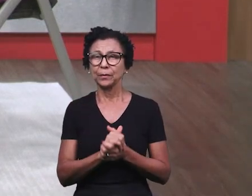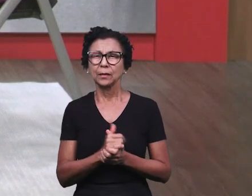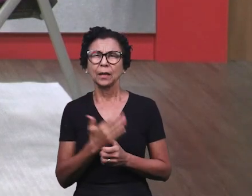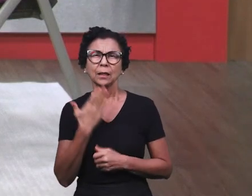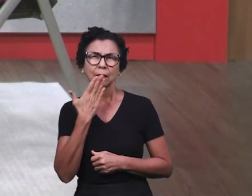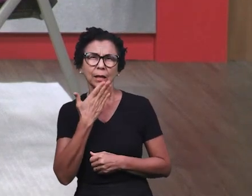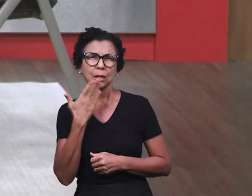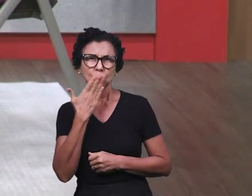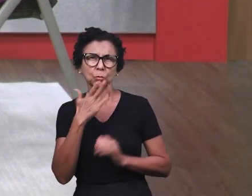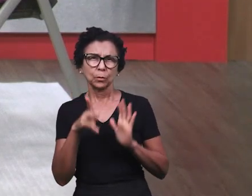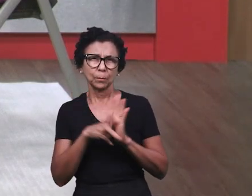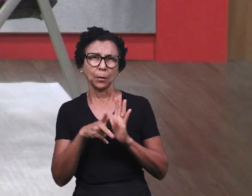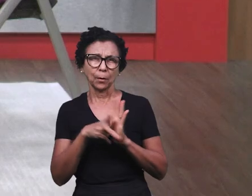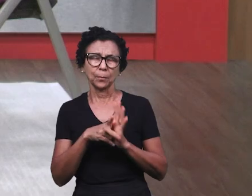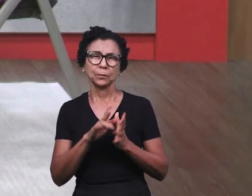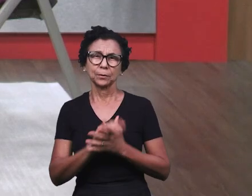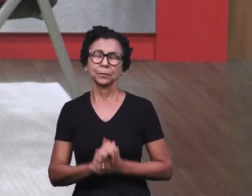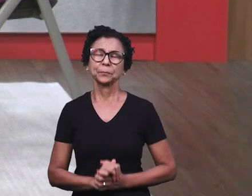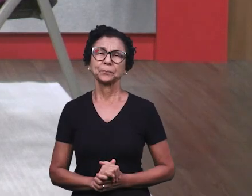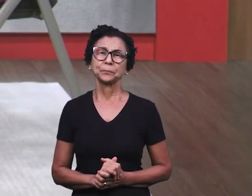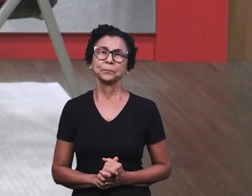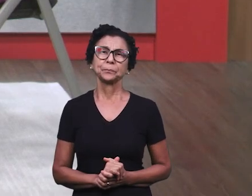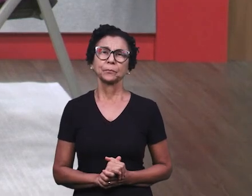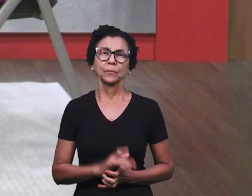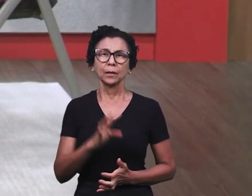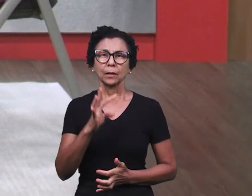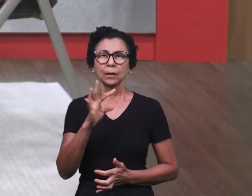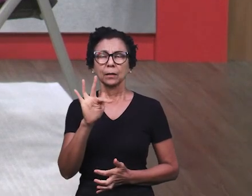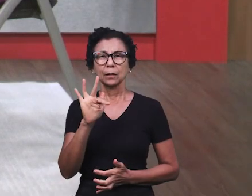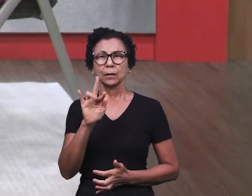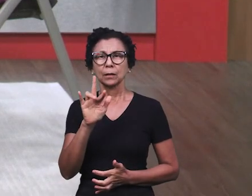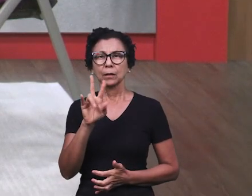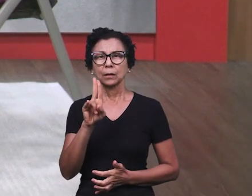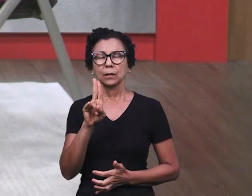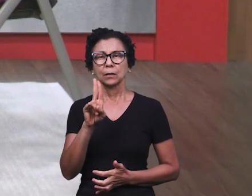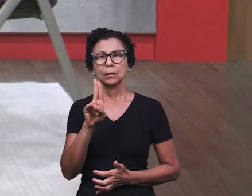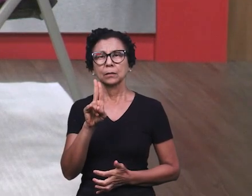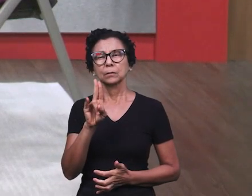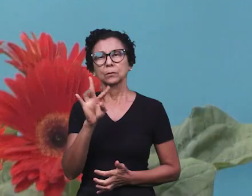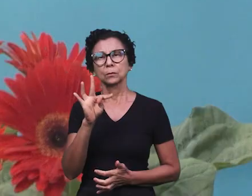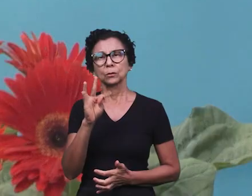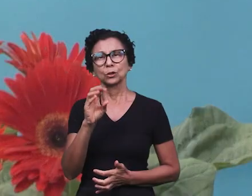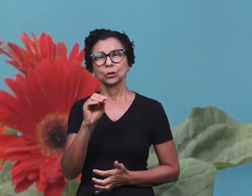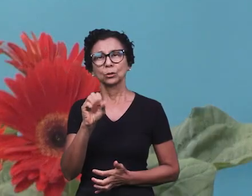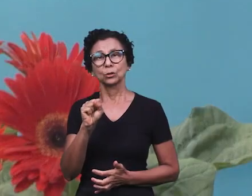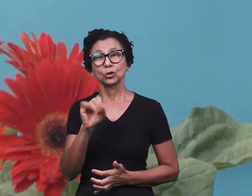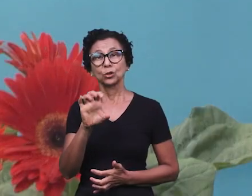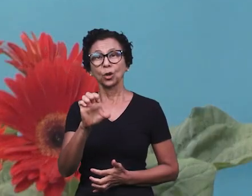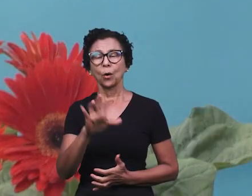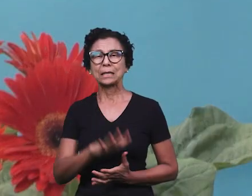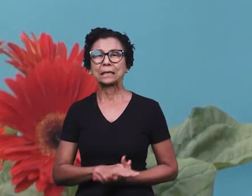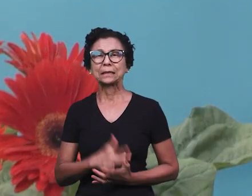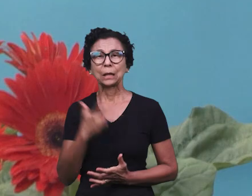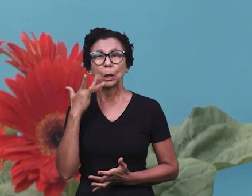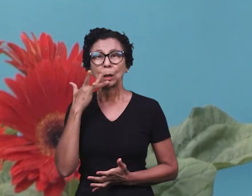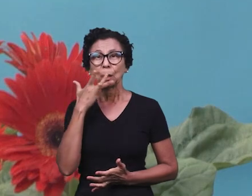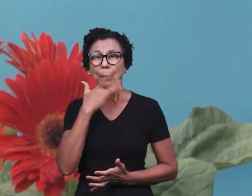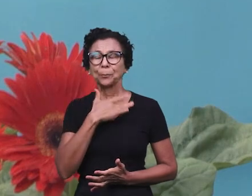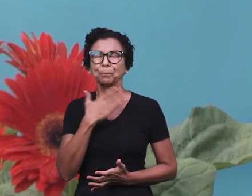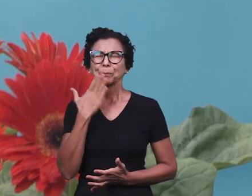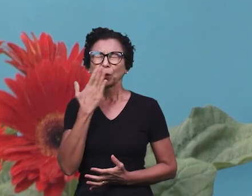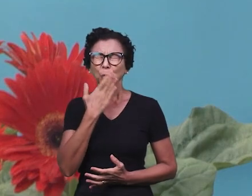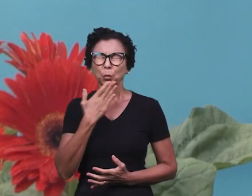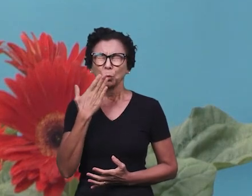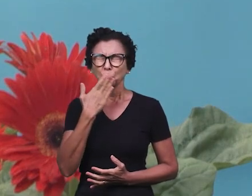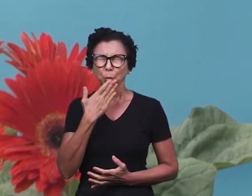o açúcar da fruta. Sim. E quanto mais doce é a fruta, maior é esse teor de frutose. Então, a